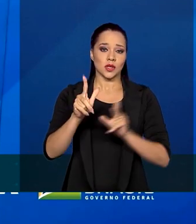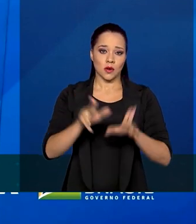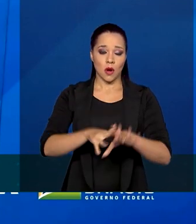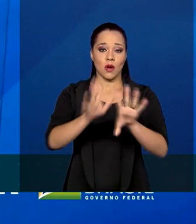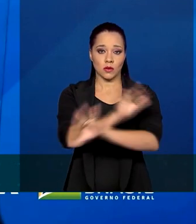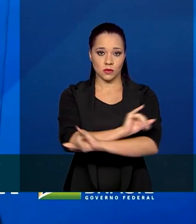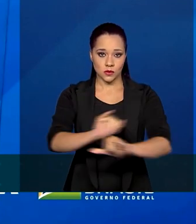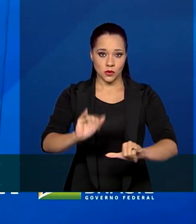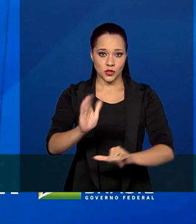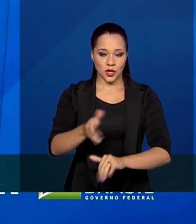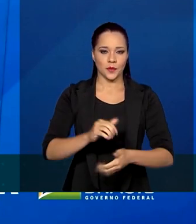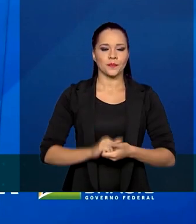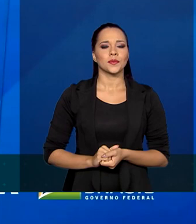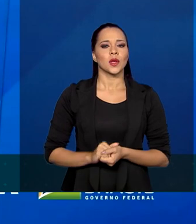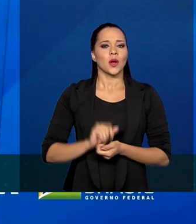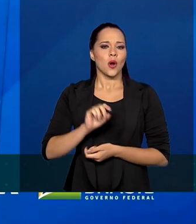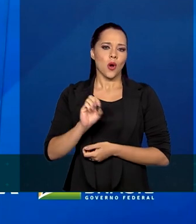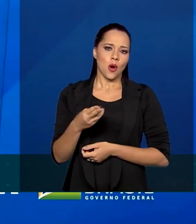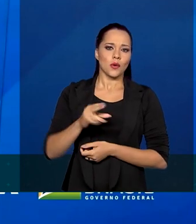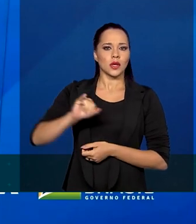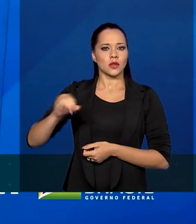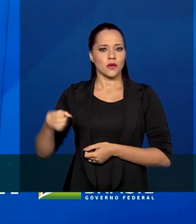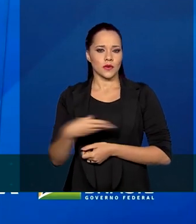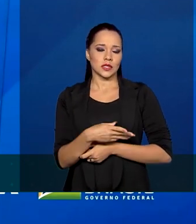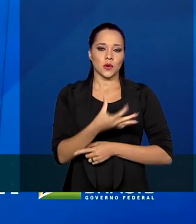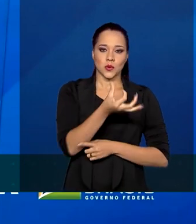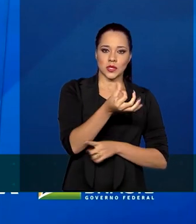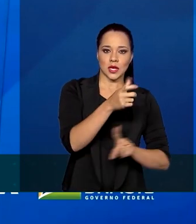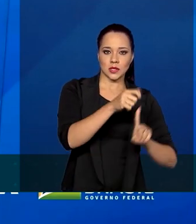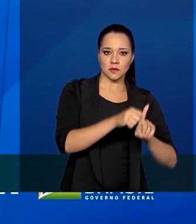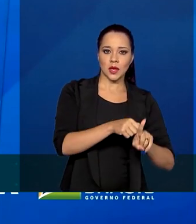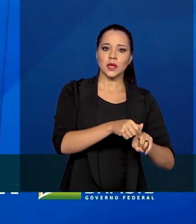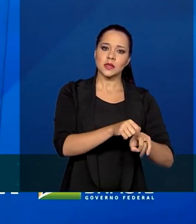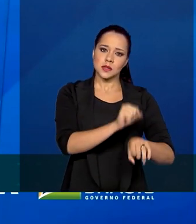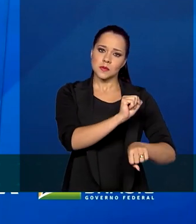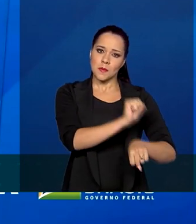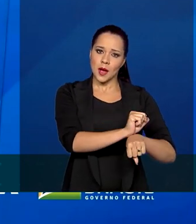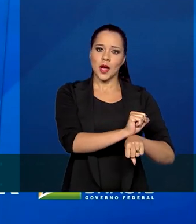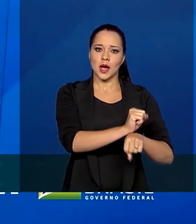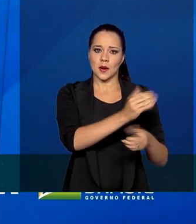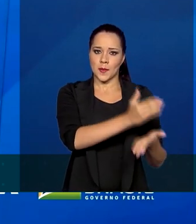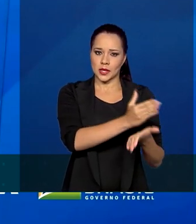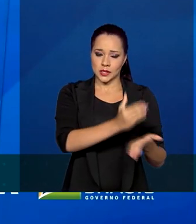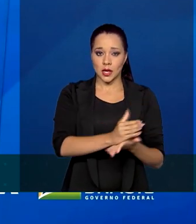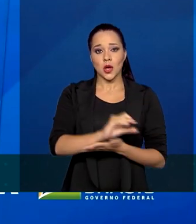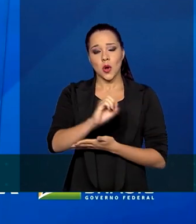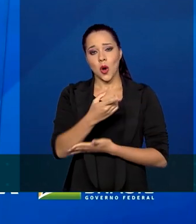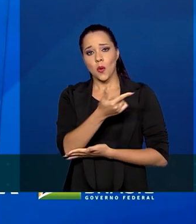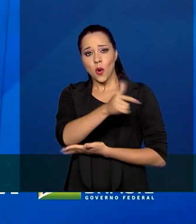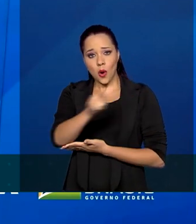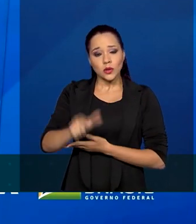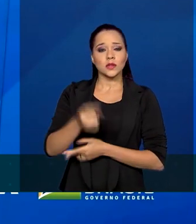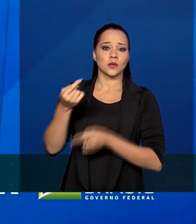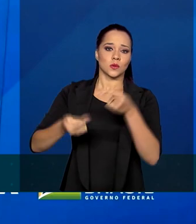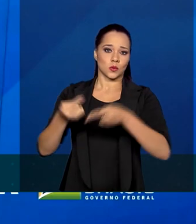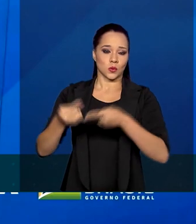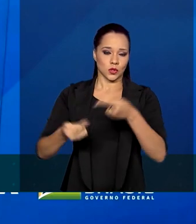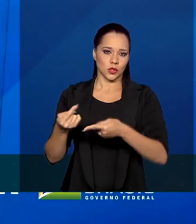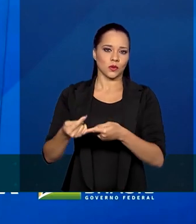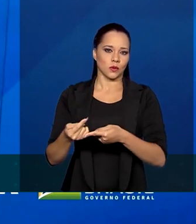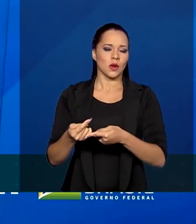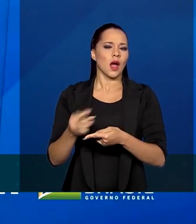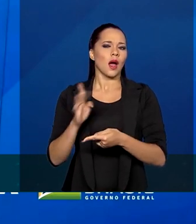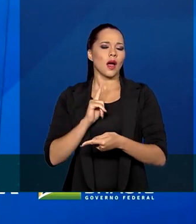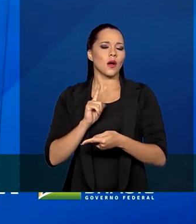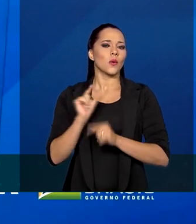de anunciar, inovações como os seis meses de carência e outras que nós discutimos, faz com